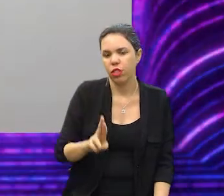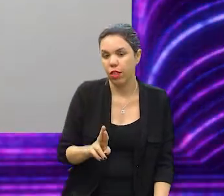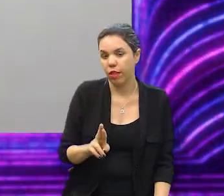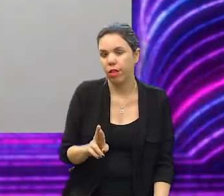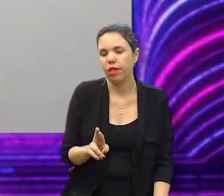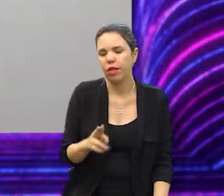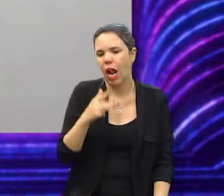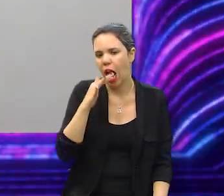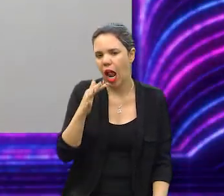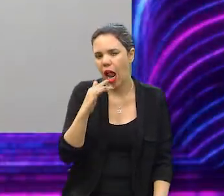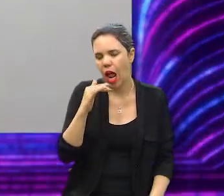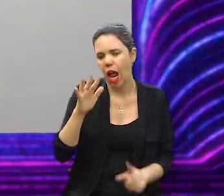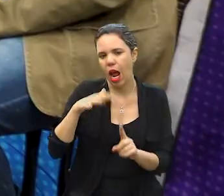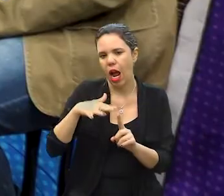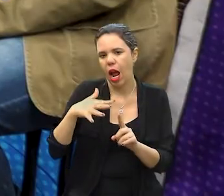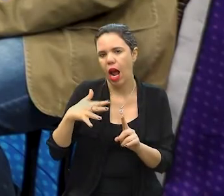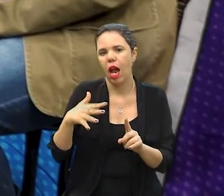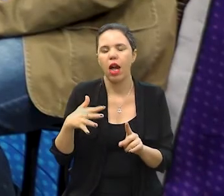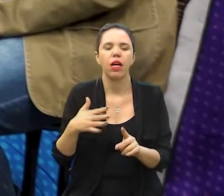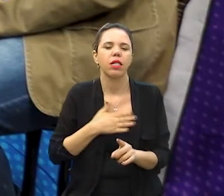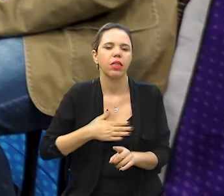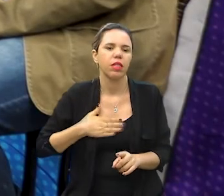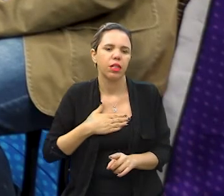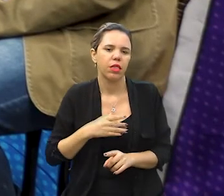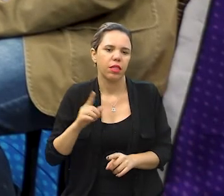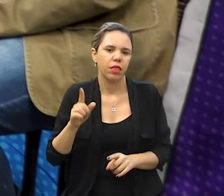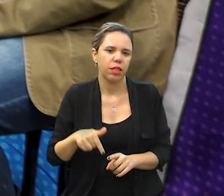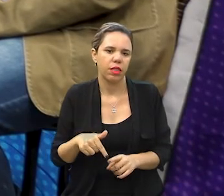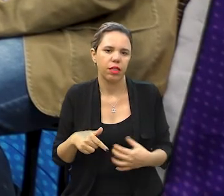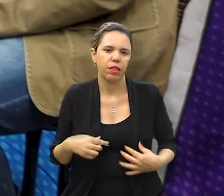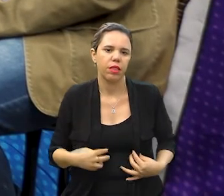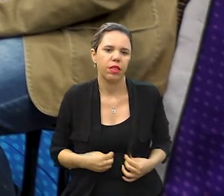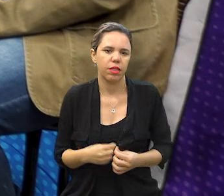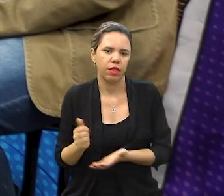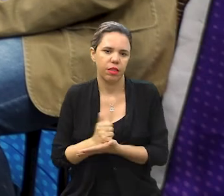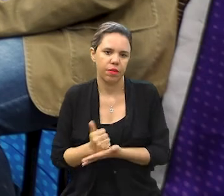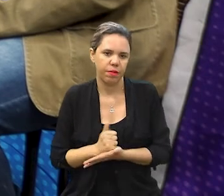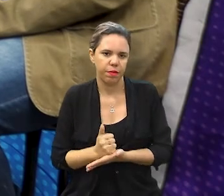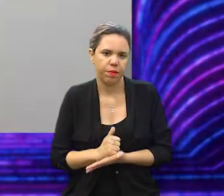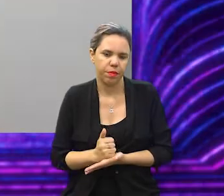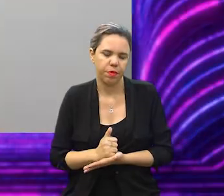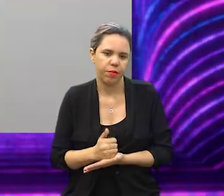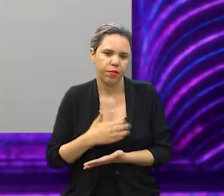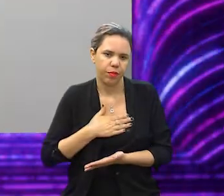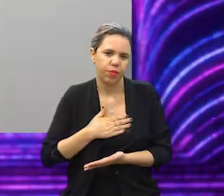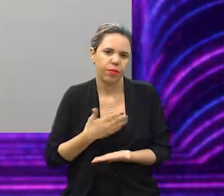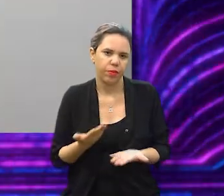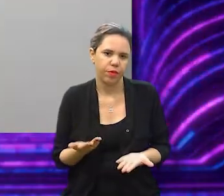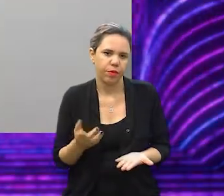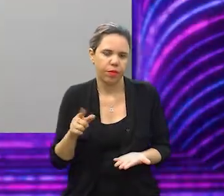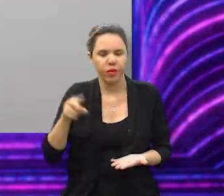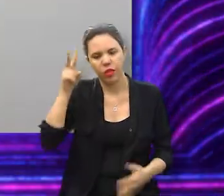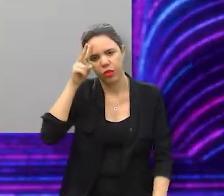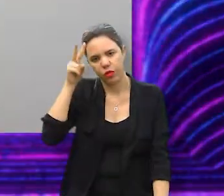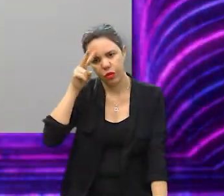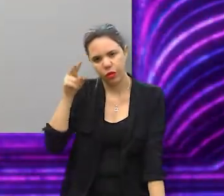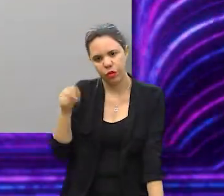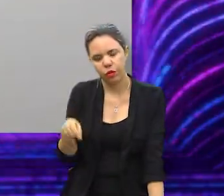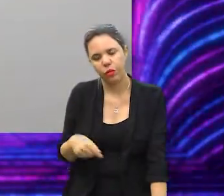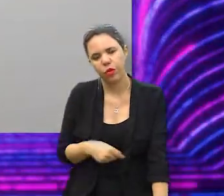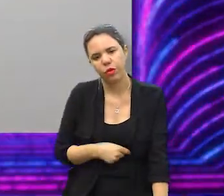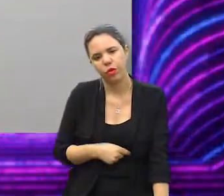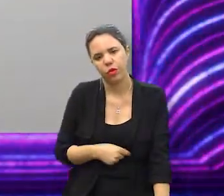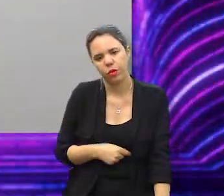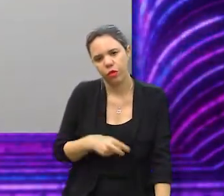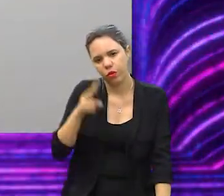uma homenagem aí ao nosso hobby, que é o roleplay game, e o meu hobby também, que é histórias em quadrinhos